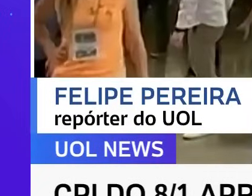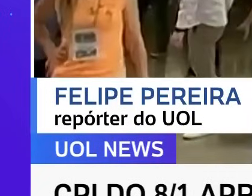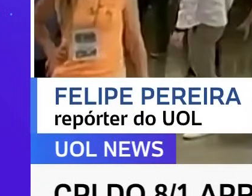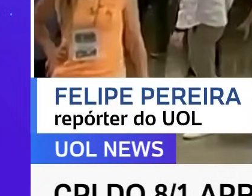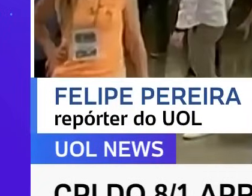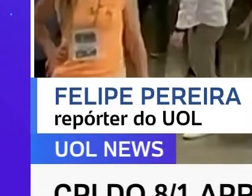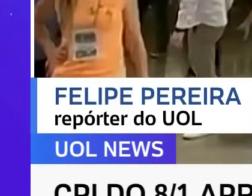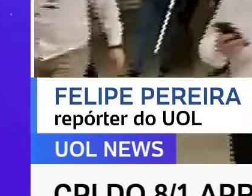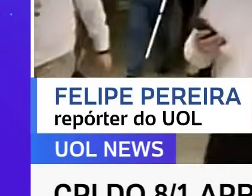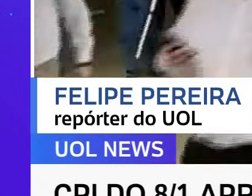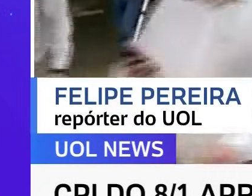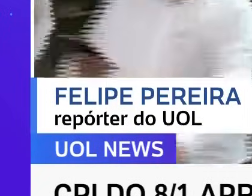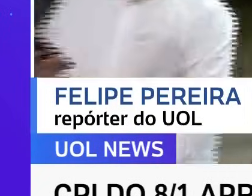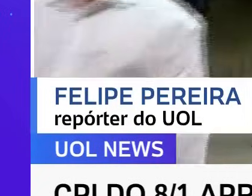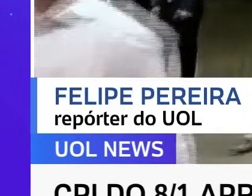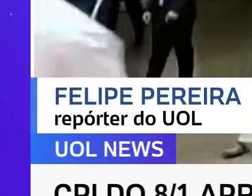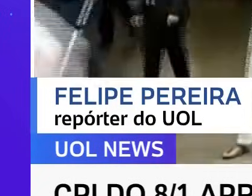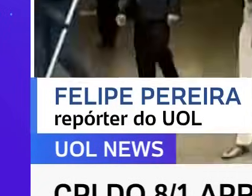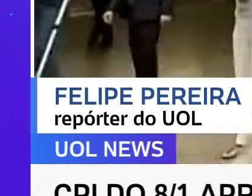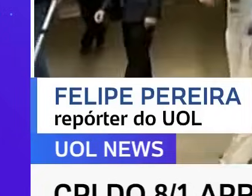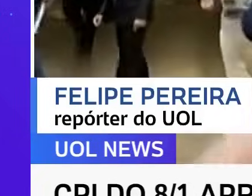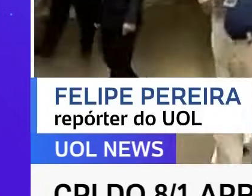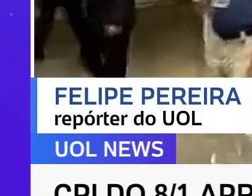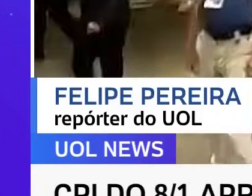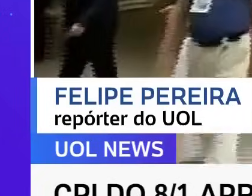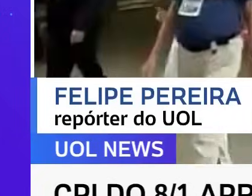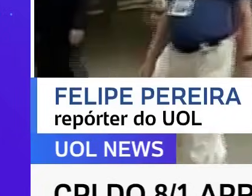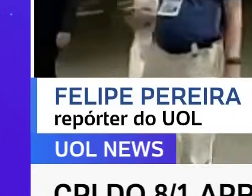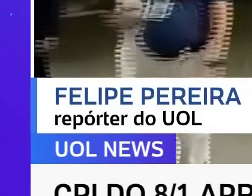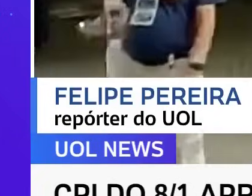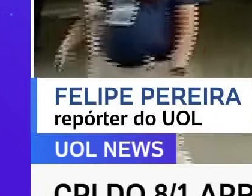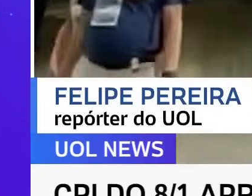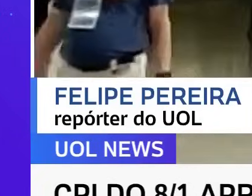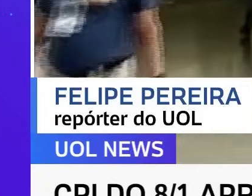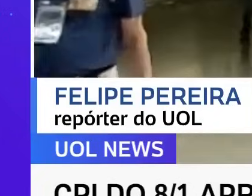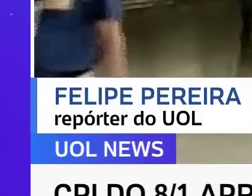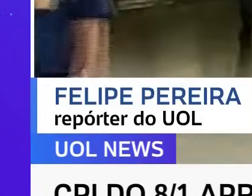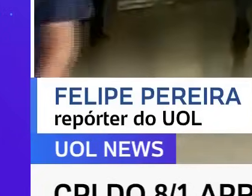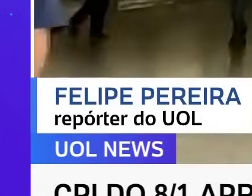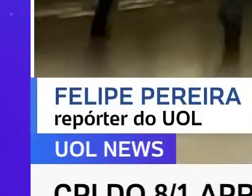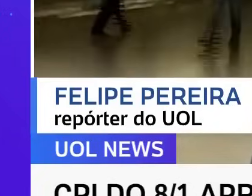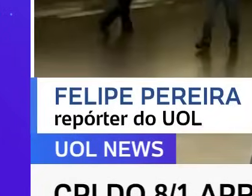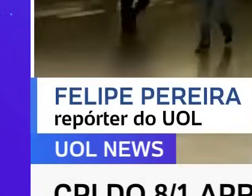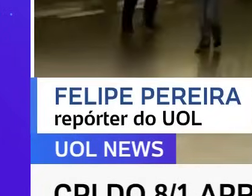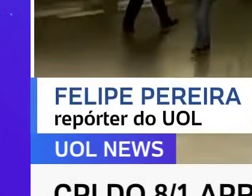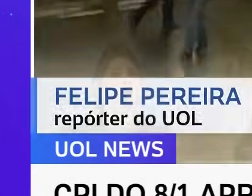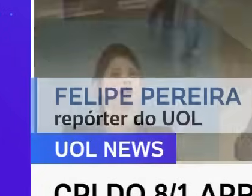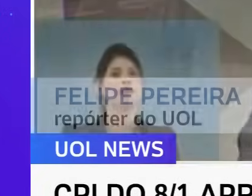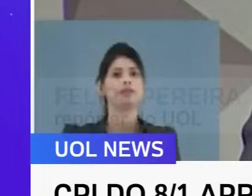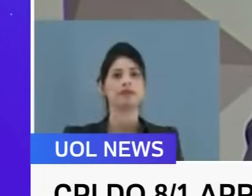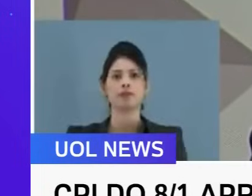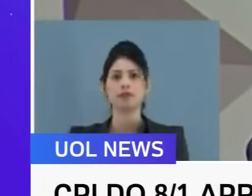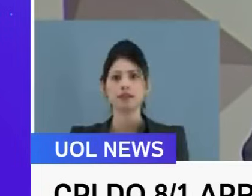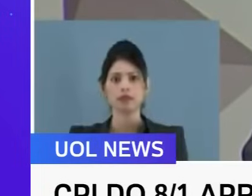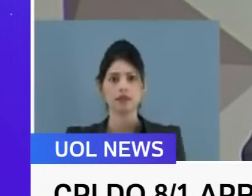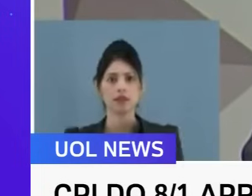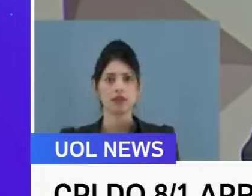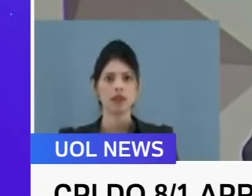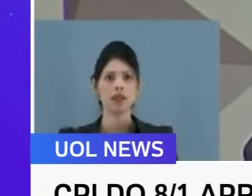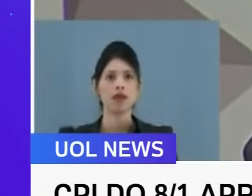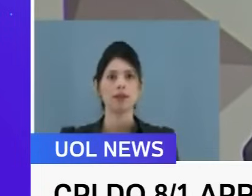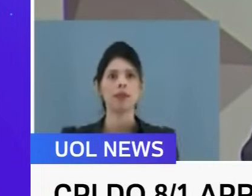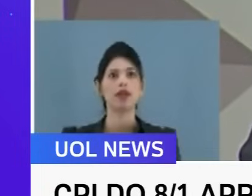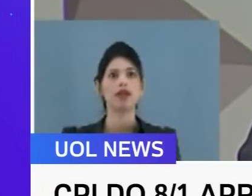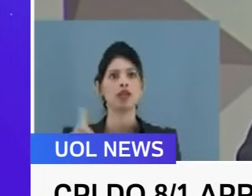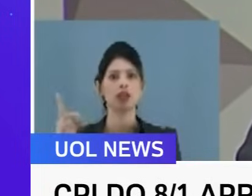suas despesas automobilísticas, digamos assim. Então, ficou muito estranha essa parte. E esse relatório também fala em suspeita de lavagem